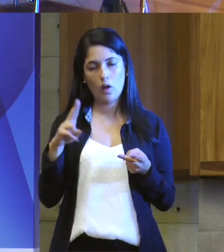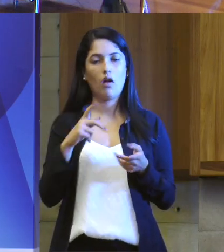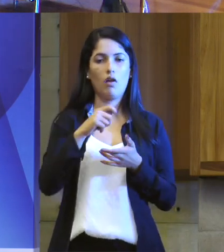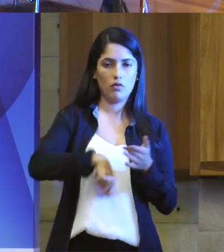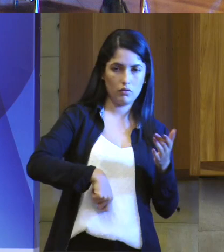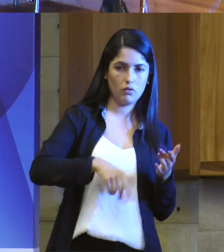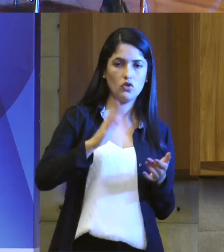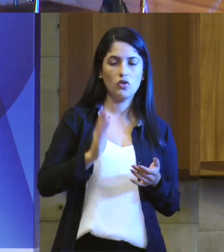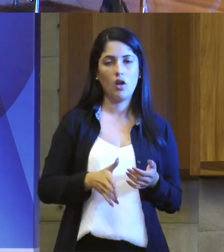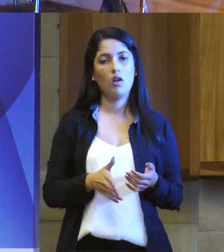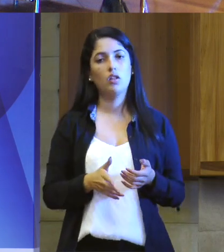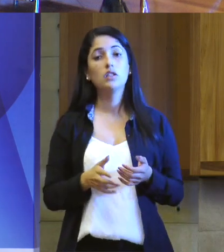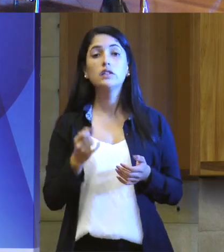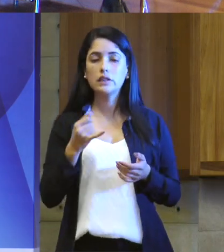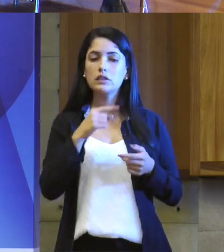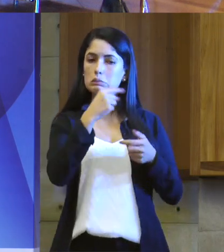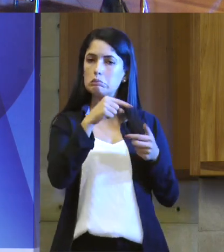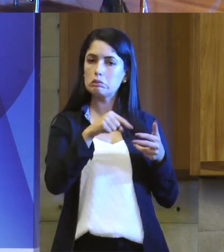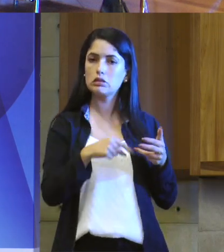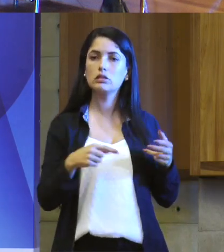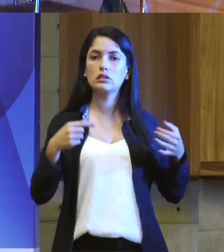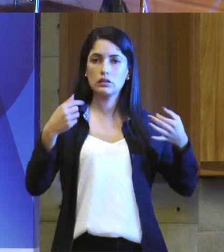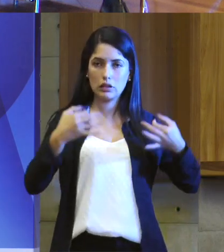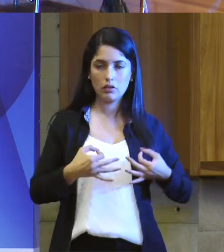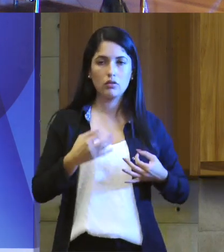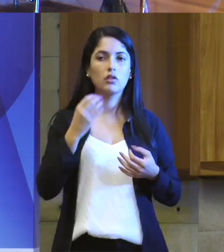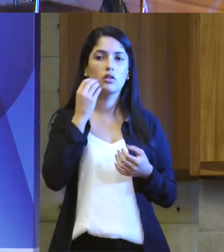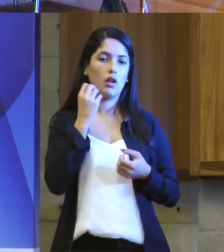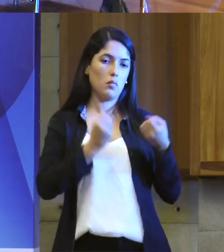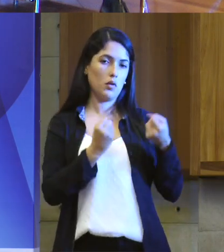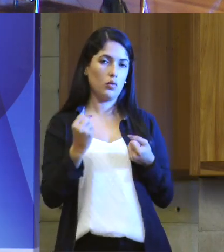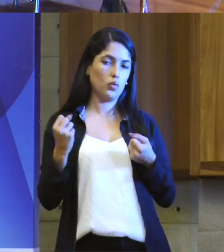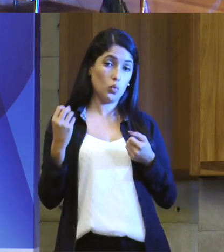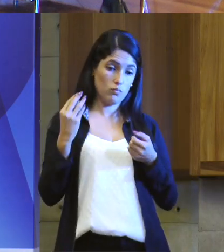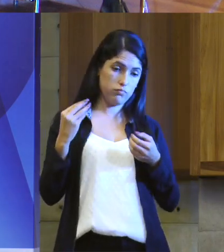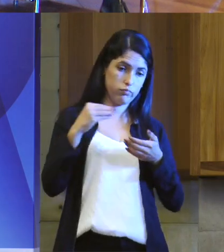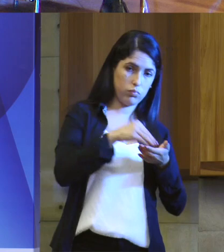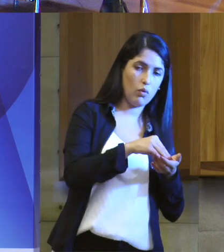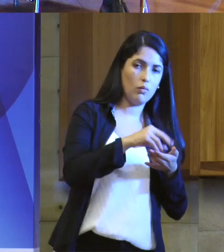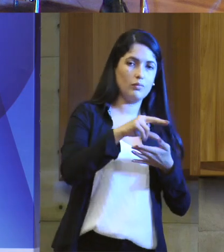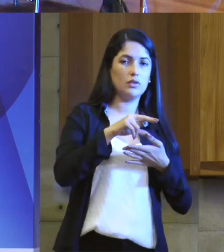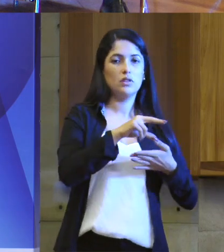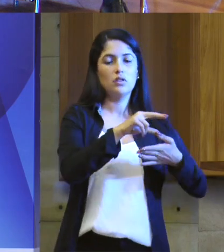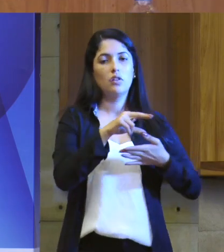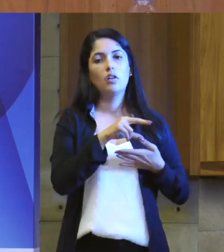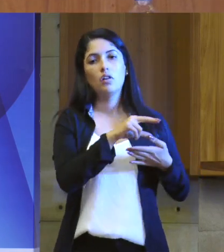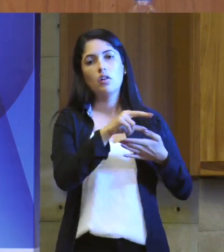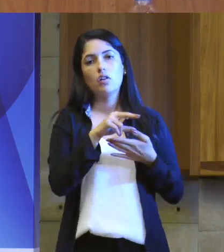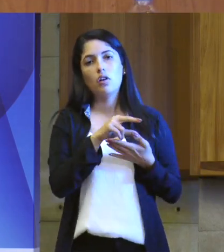basta a gente tentar ter um guarda chuva para incluir o setor automotivo no mercosul que era um dos grandes é das grandes ausências